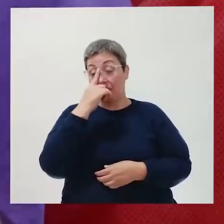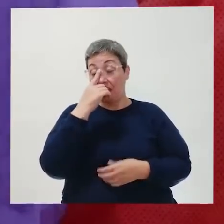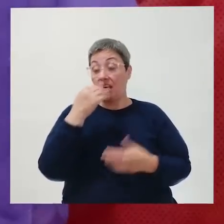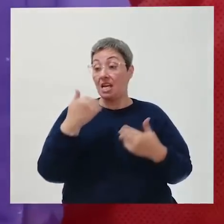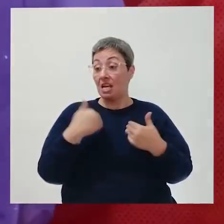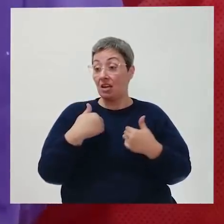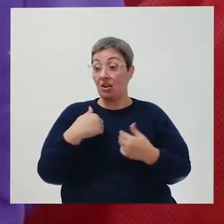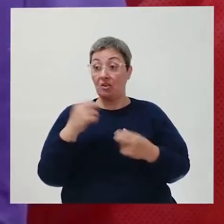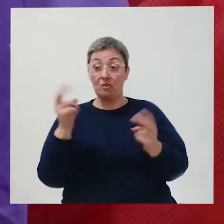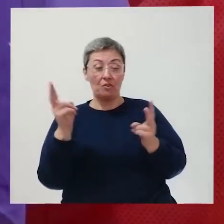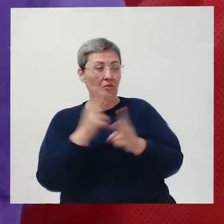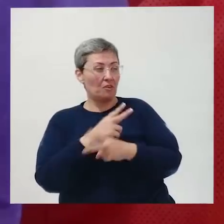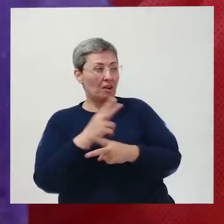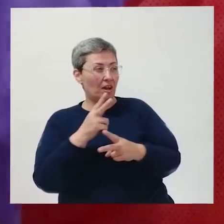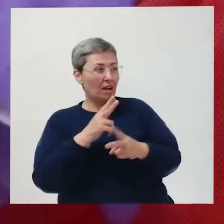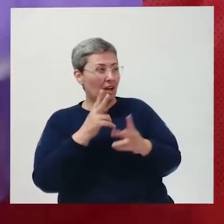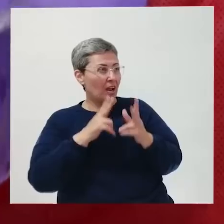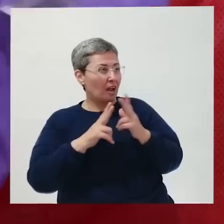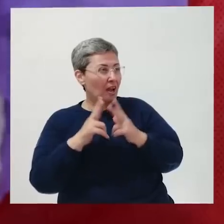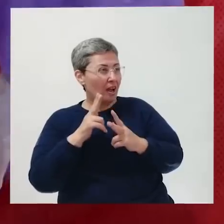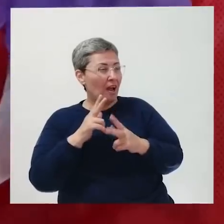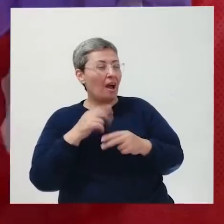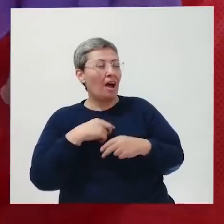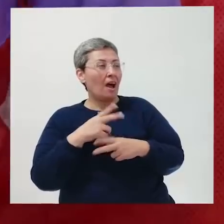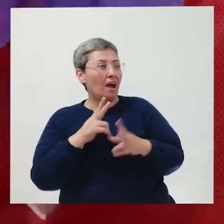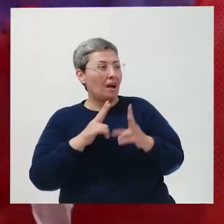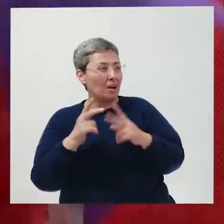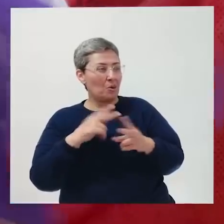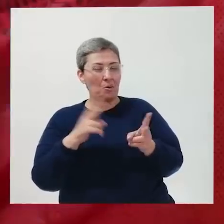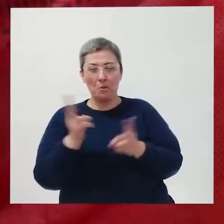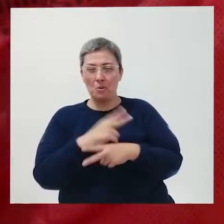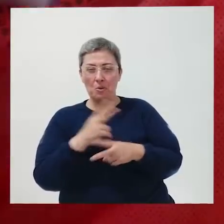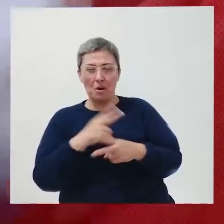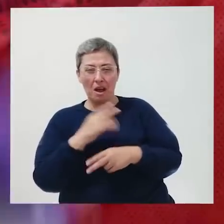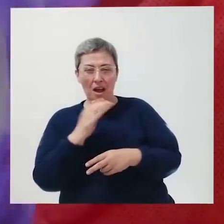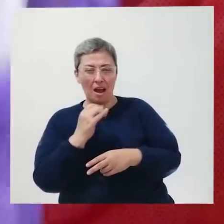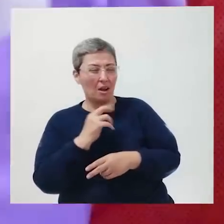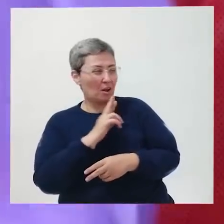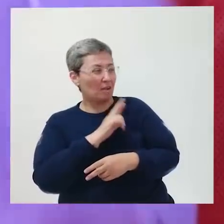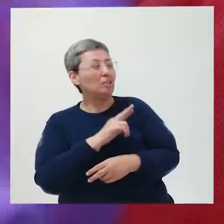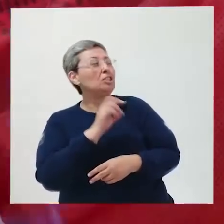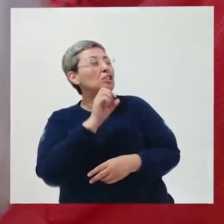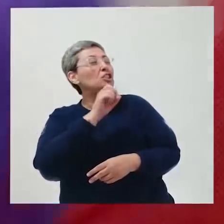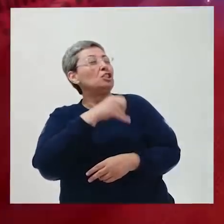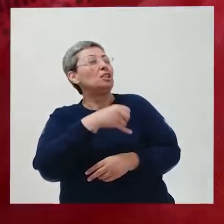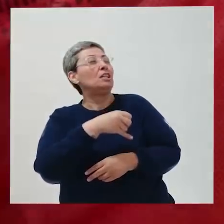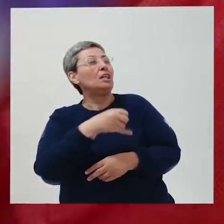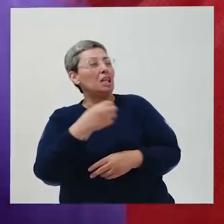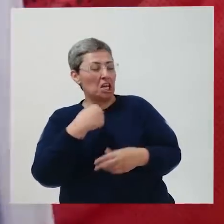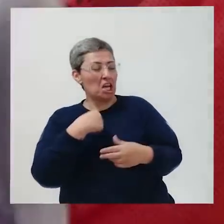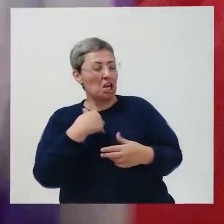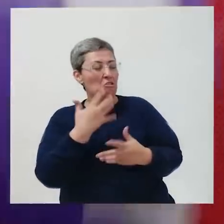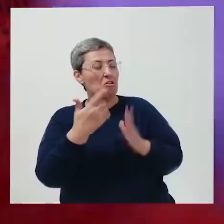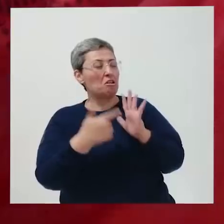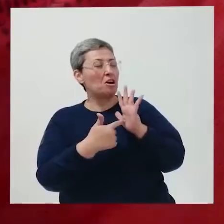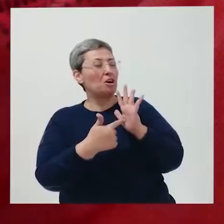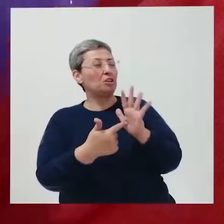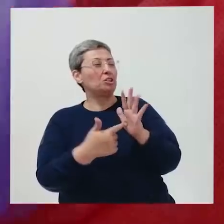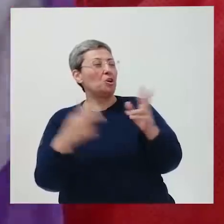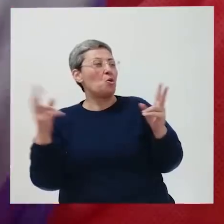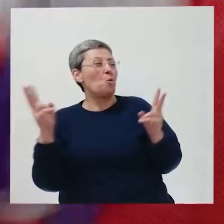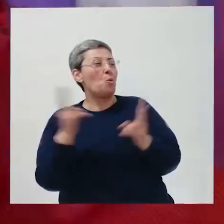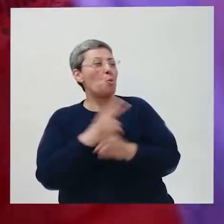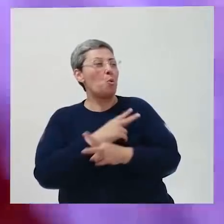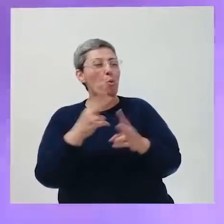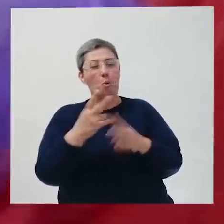o vento, quando ouviu aquela palavra, logo disse para o sol: sim, eu quero mostrar para